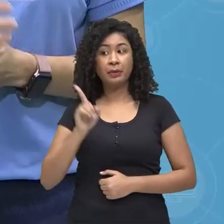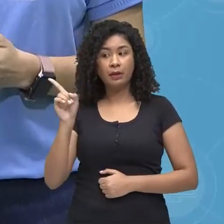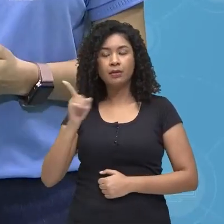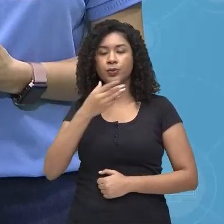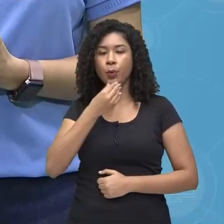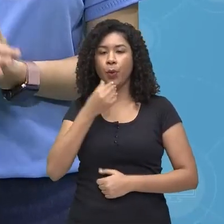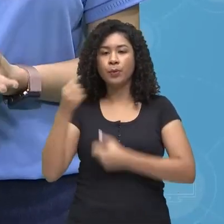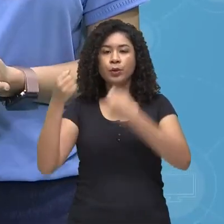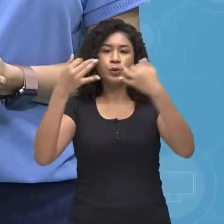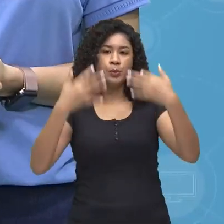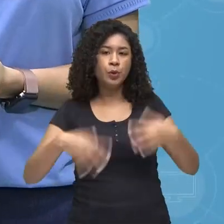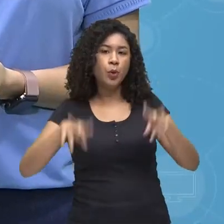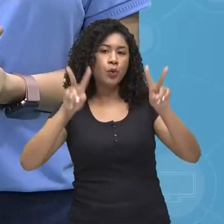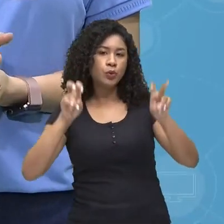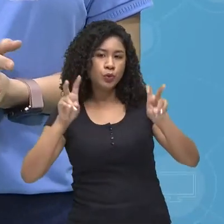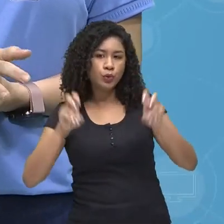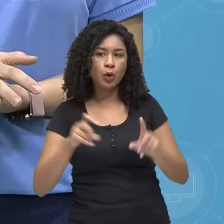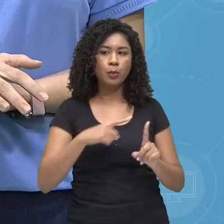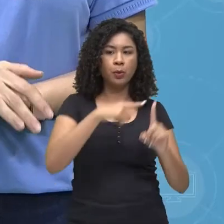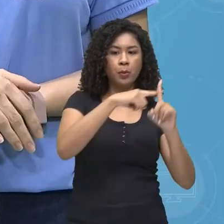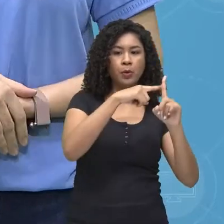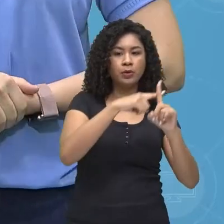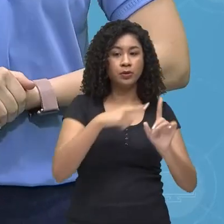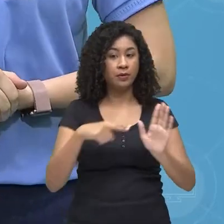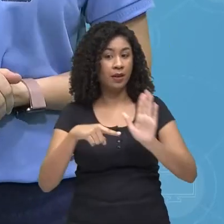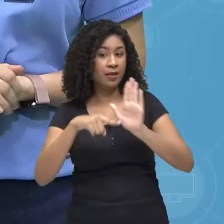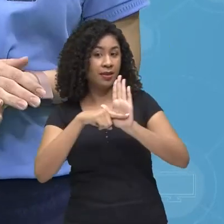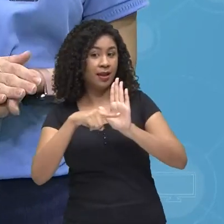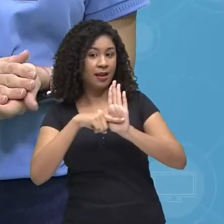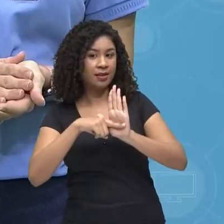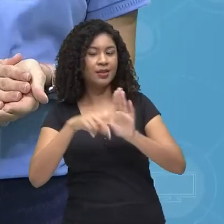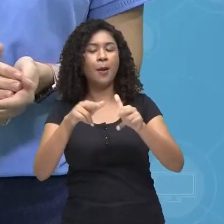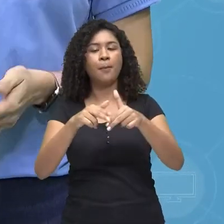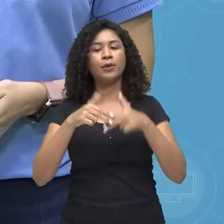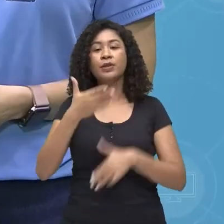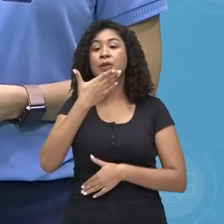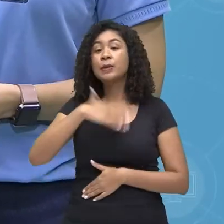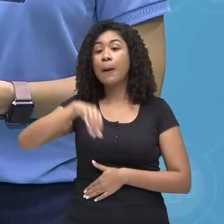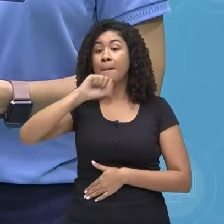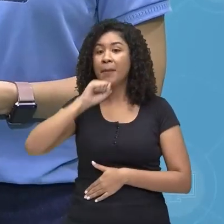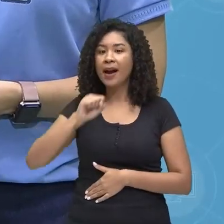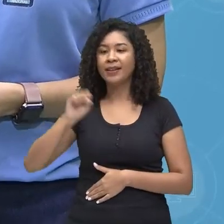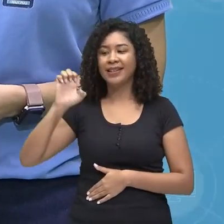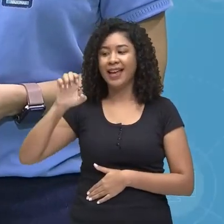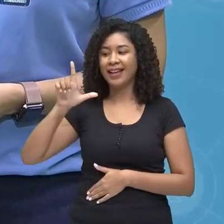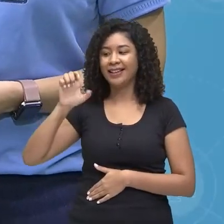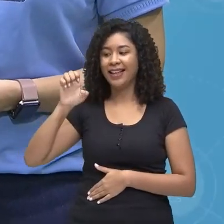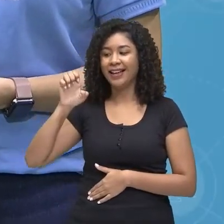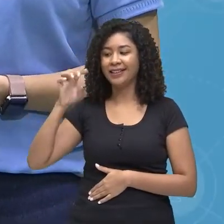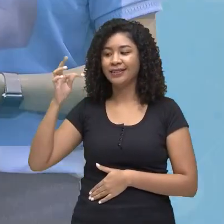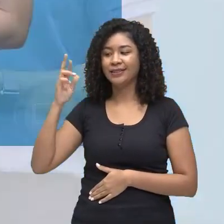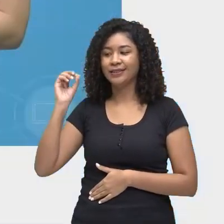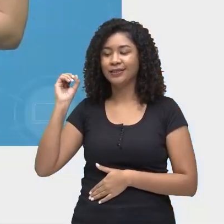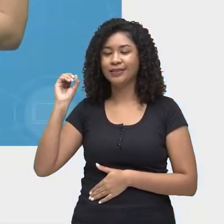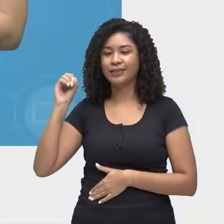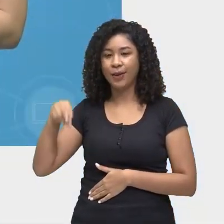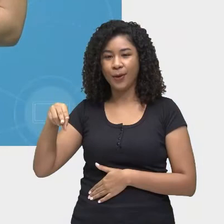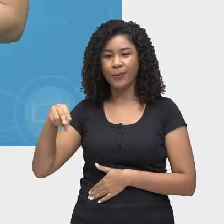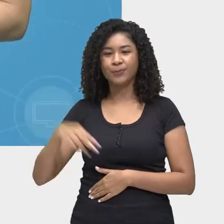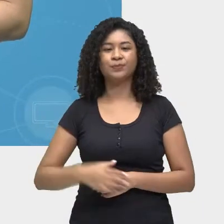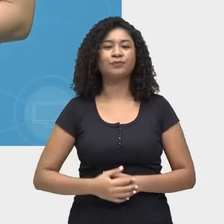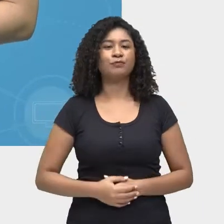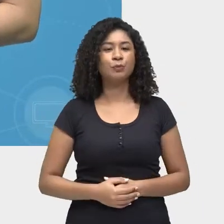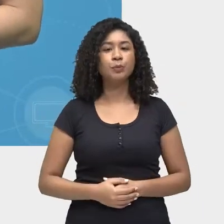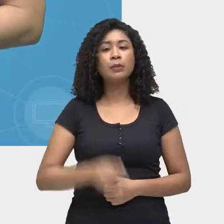elétricas. E ele falou do elétron e por isso também é conhecido como pai do elétron. Então aqui nós temos, uma ideia